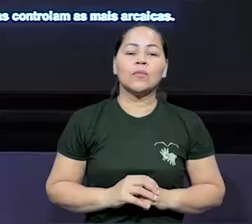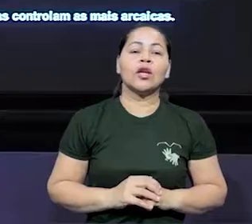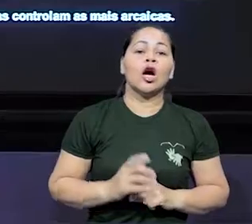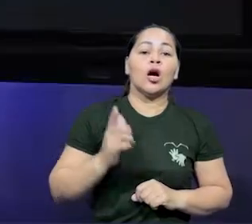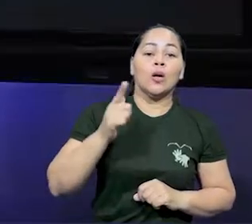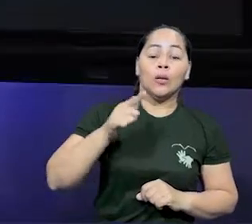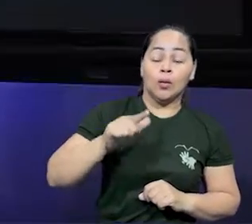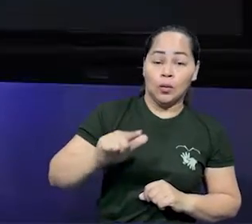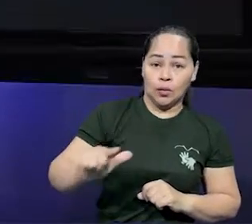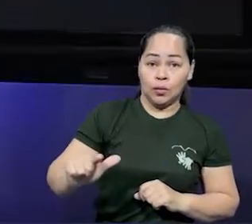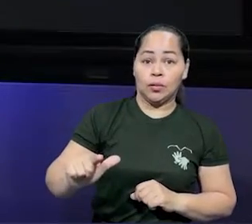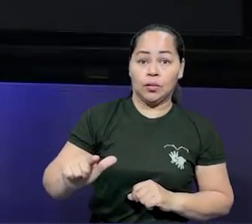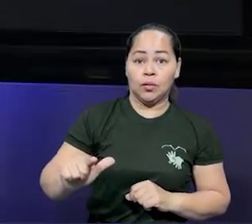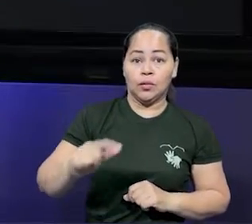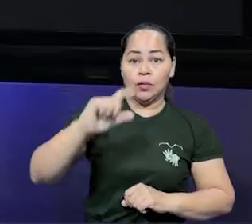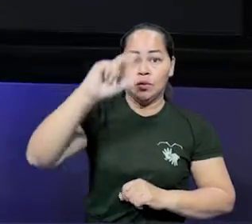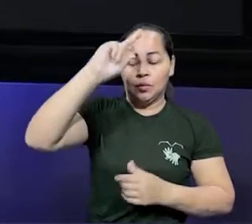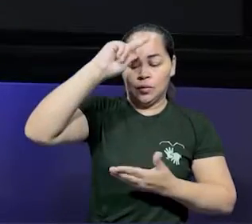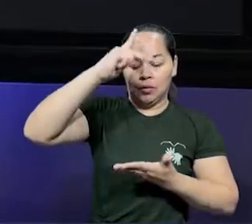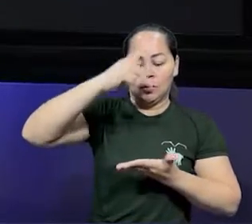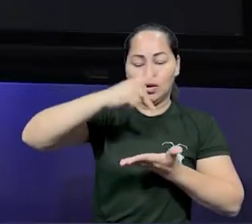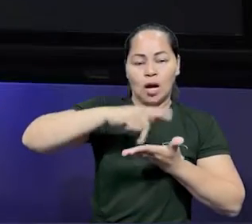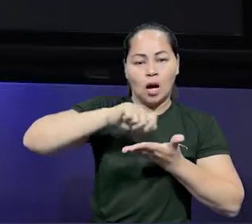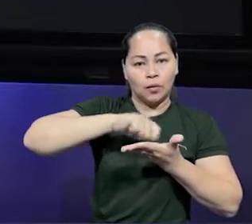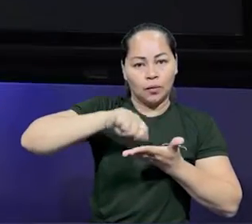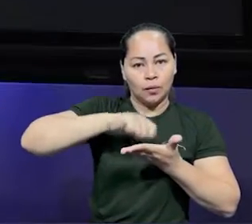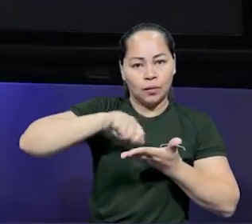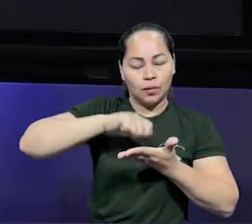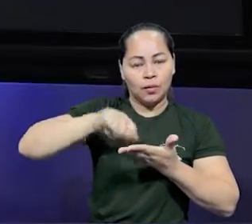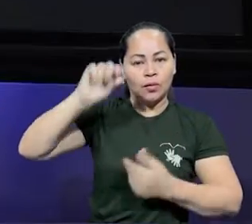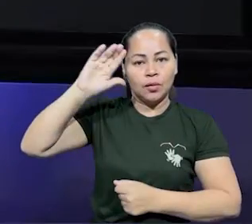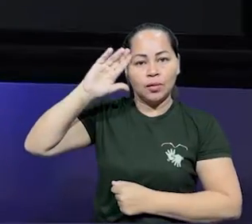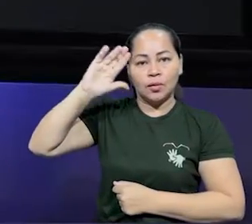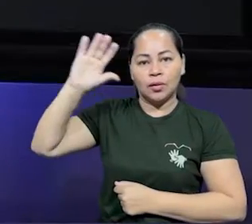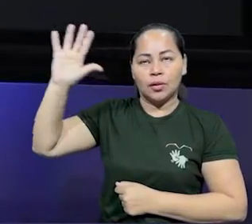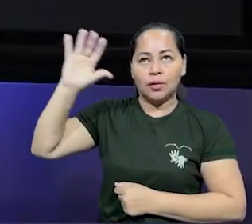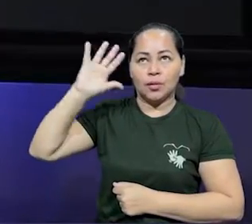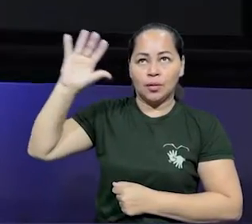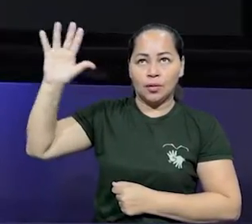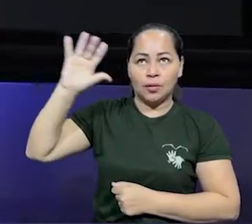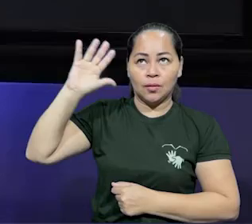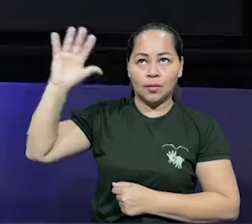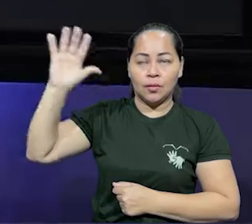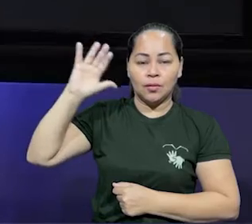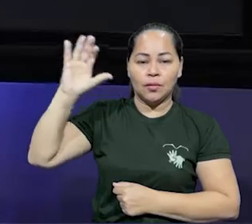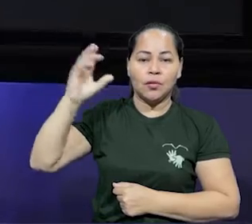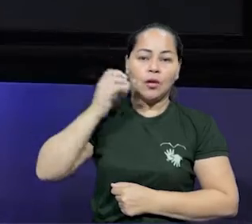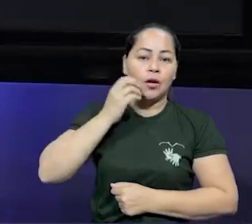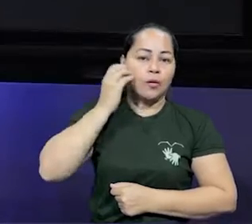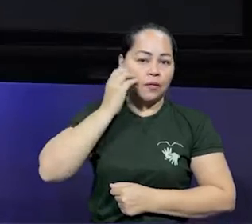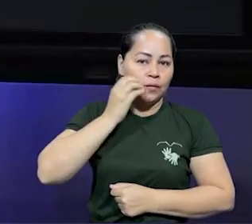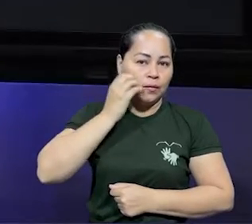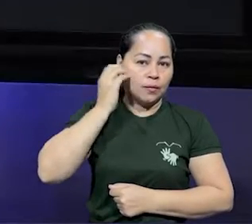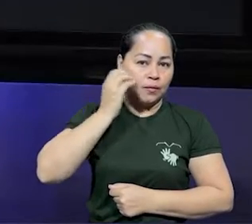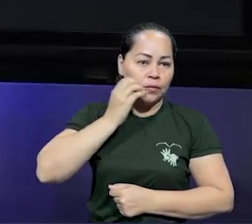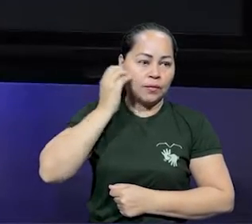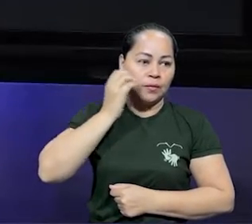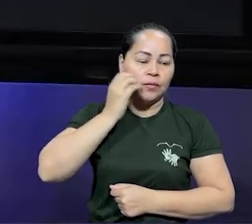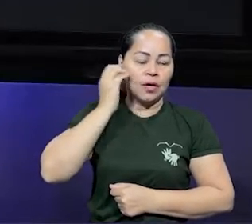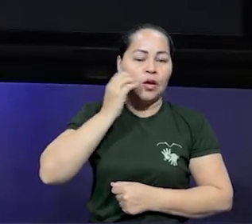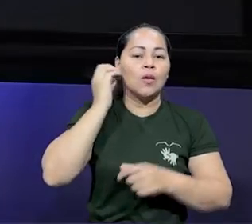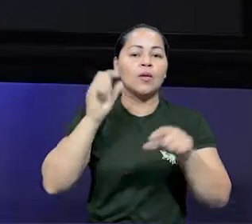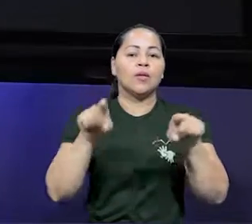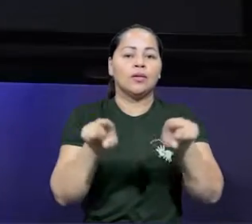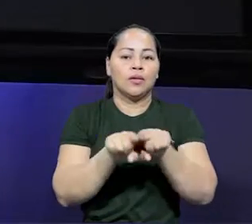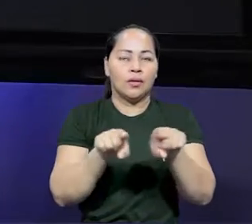Outro teórico que também nos ajuda a compreender as etapas do desenvolvimento de uma outra, com